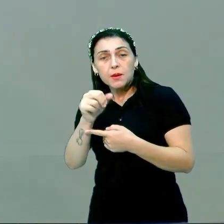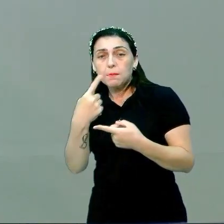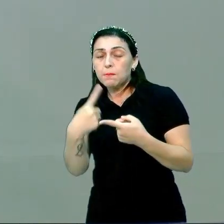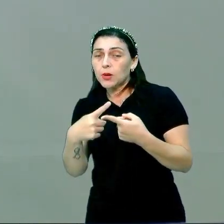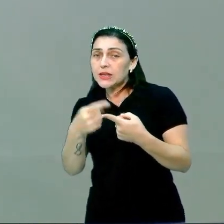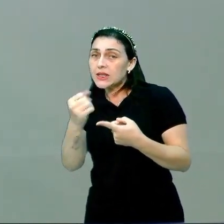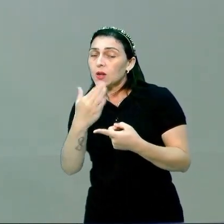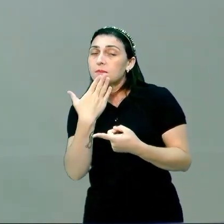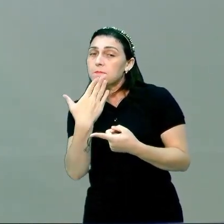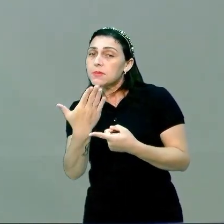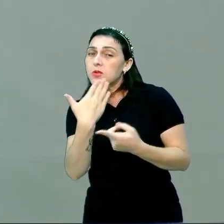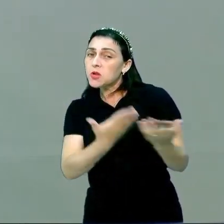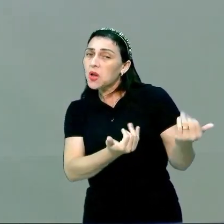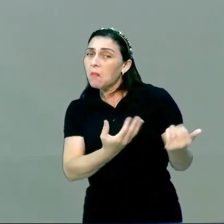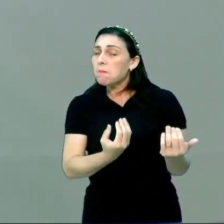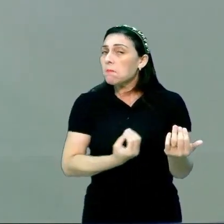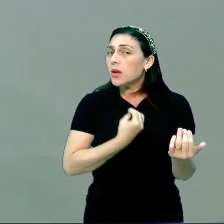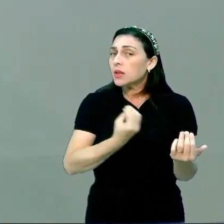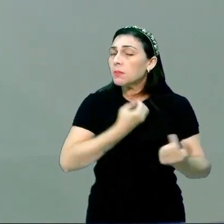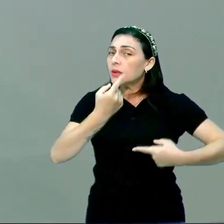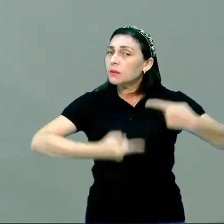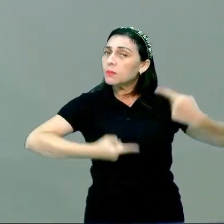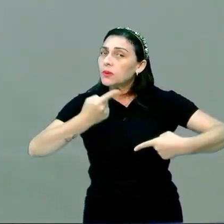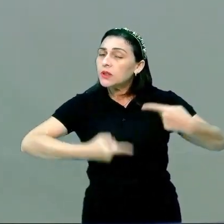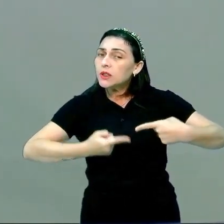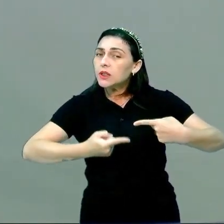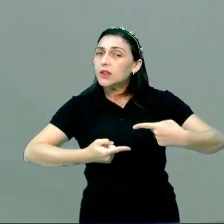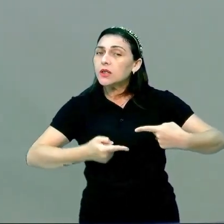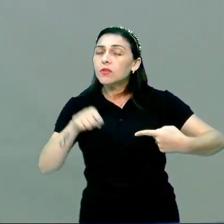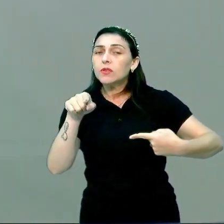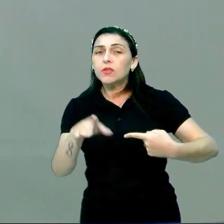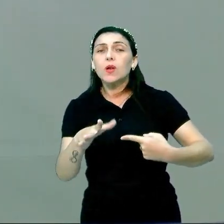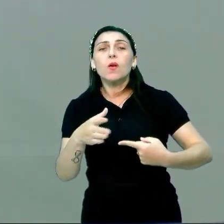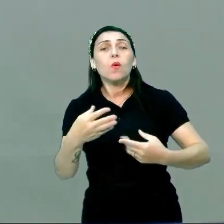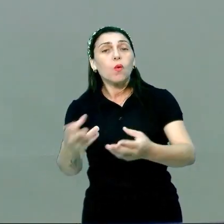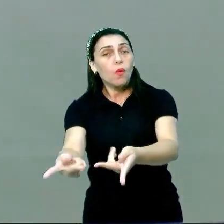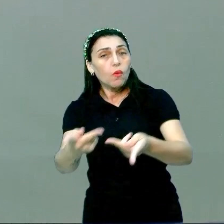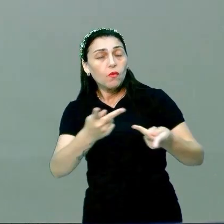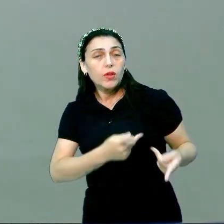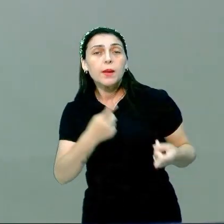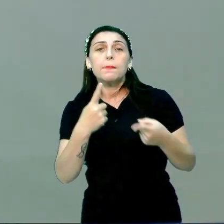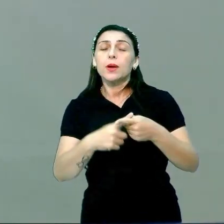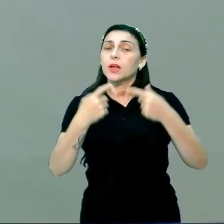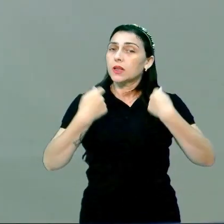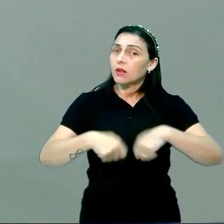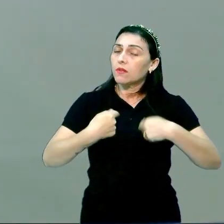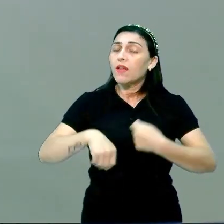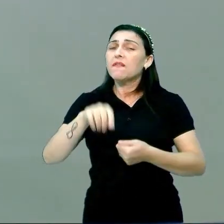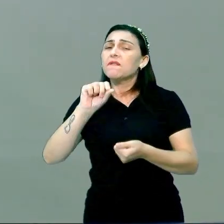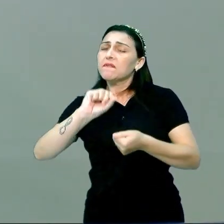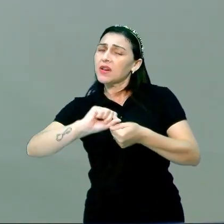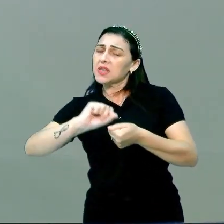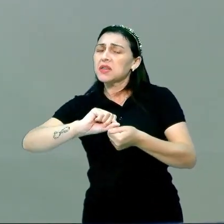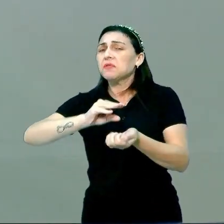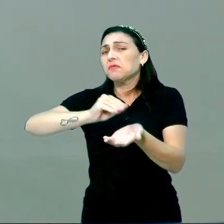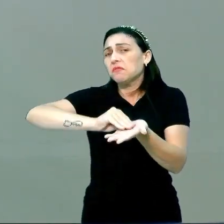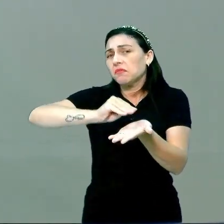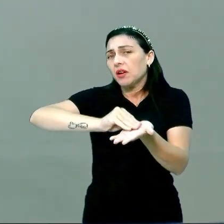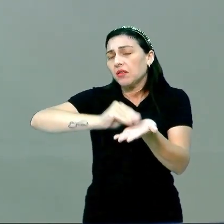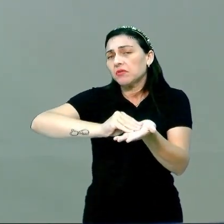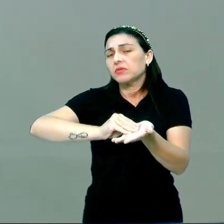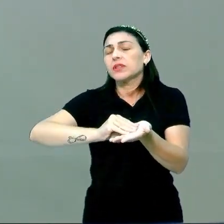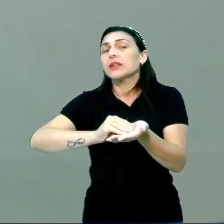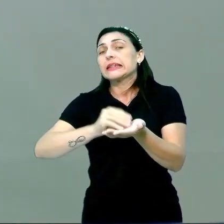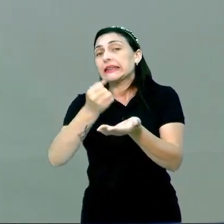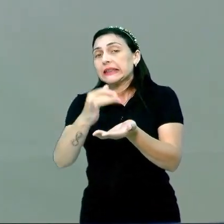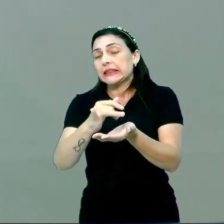estava pedindo, já vamos participar, né? Geralmente quando a gente convida é porque está precisando, está fazendo falta, né? Se